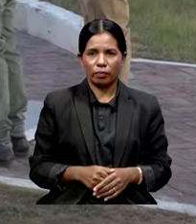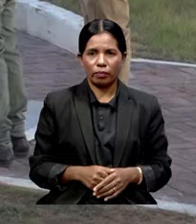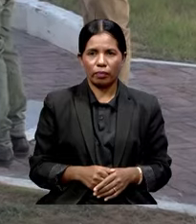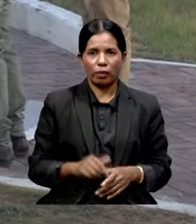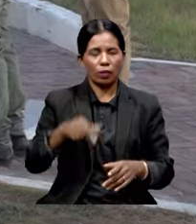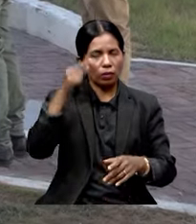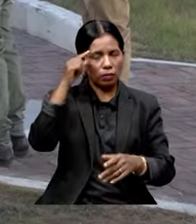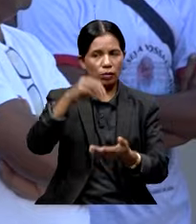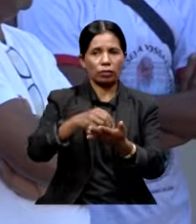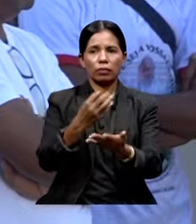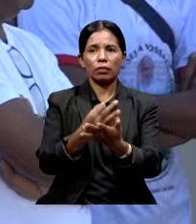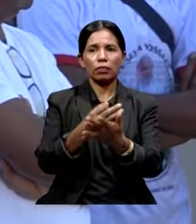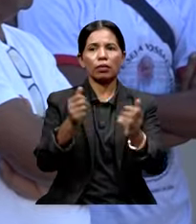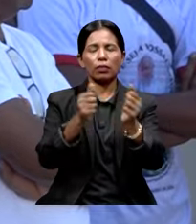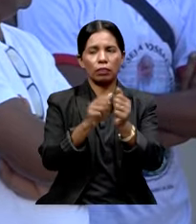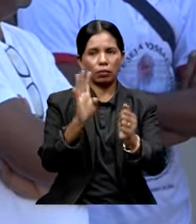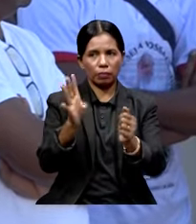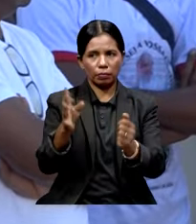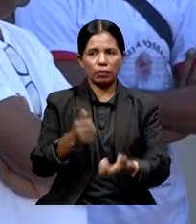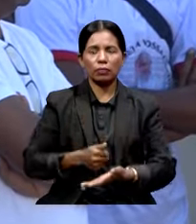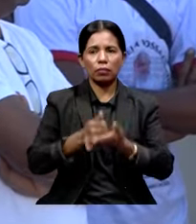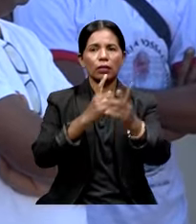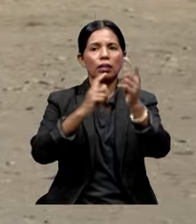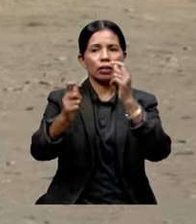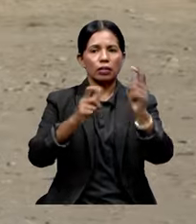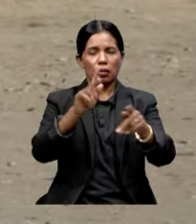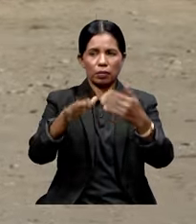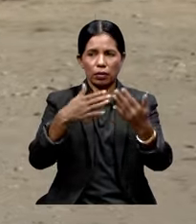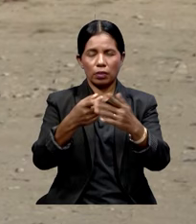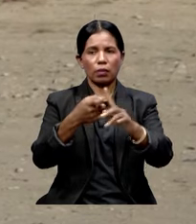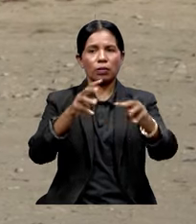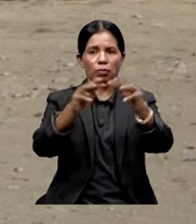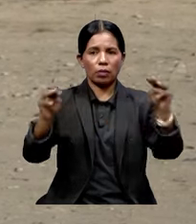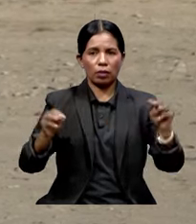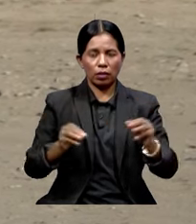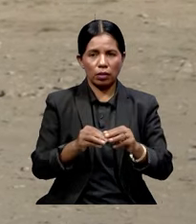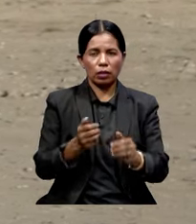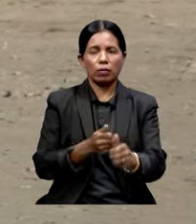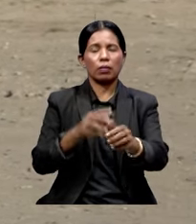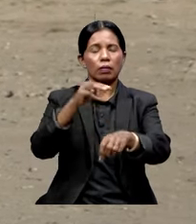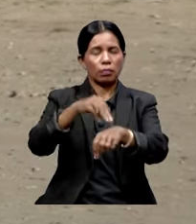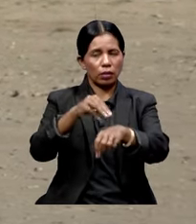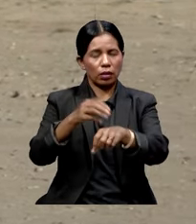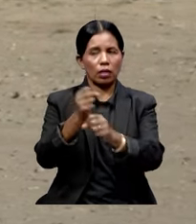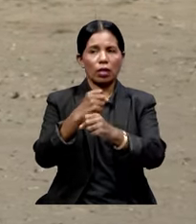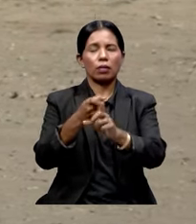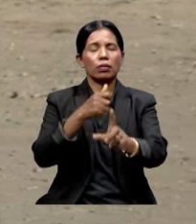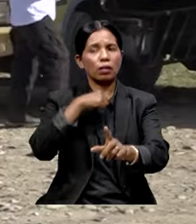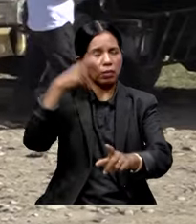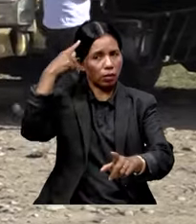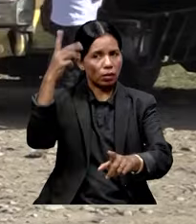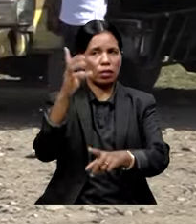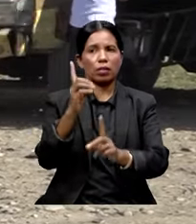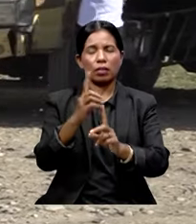Governo aloca orçamento rio hat nulu o de facilita transporte ba Peregrinu sira husi munisípiu a tutuir missa solene nebe presídio husi Papa Francisco e a